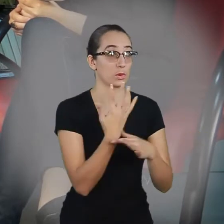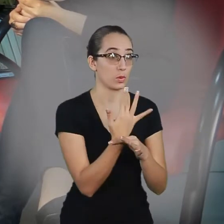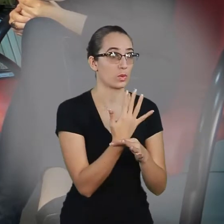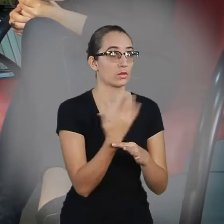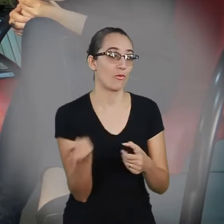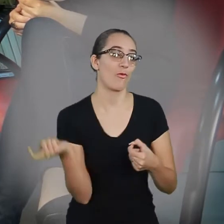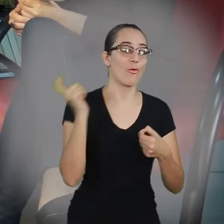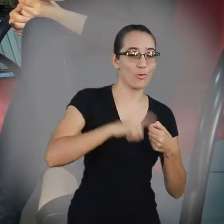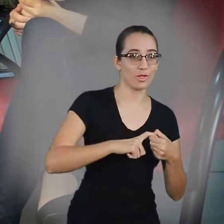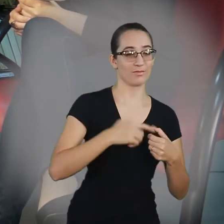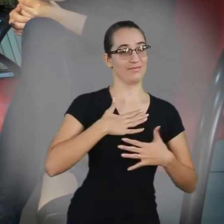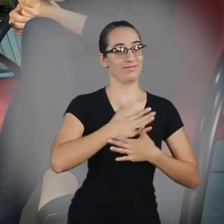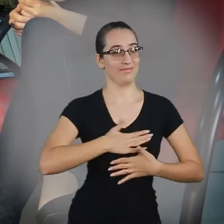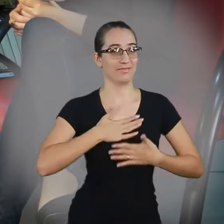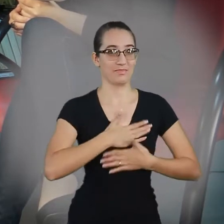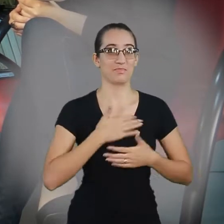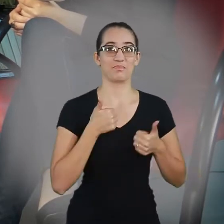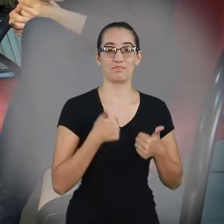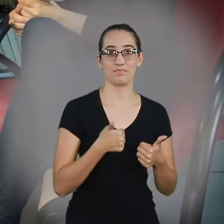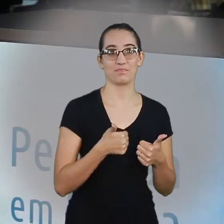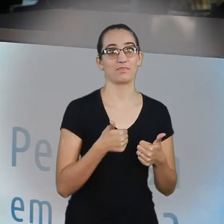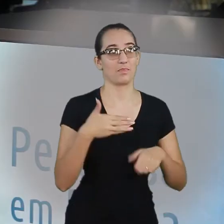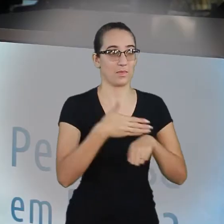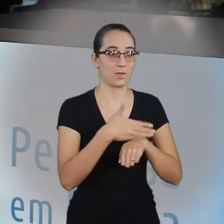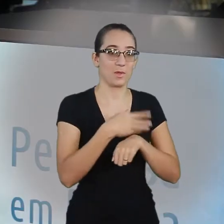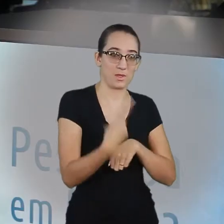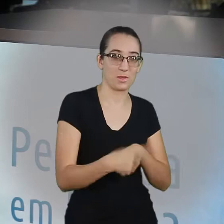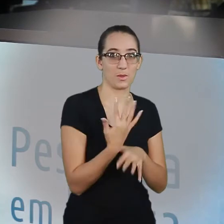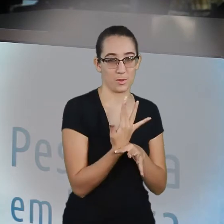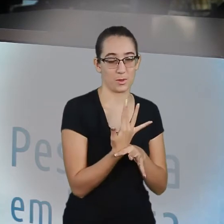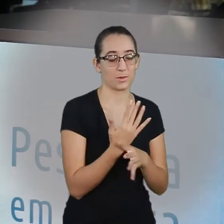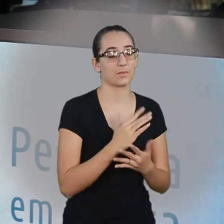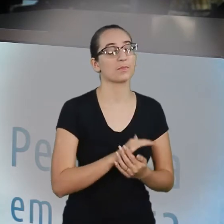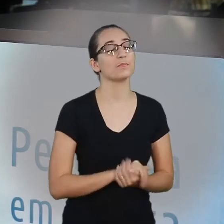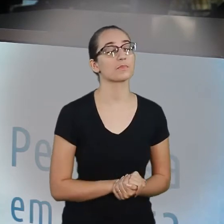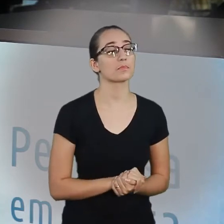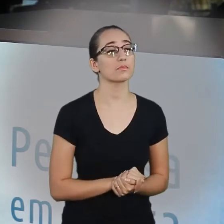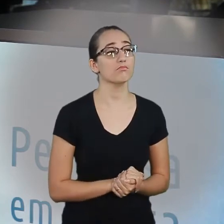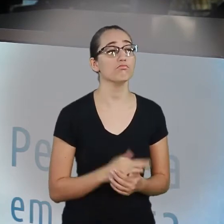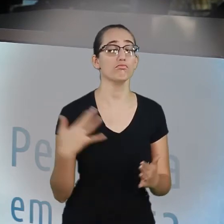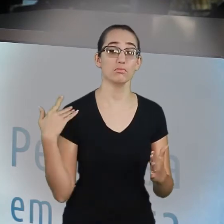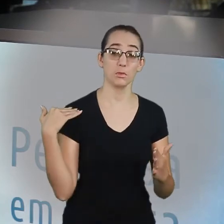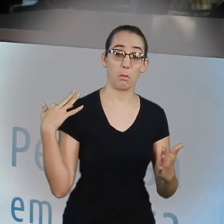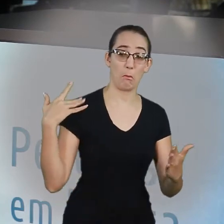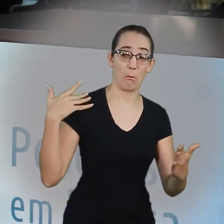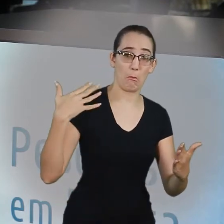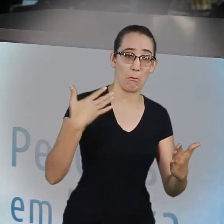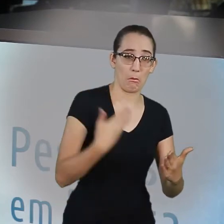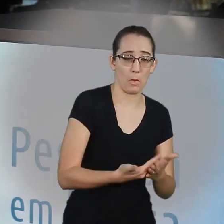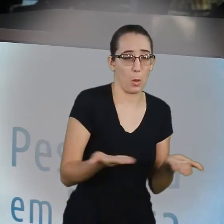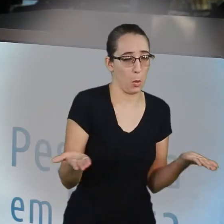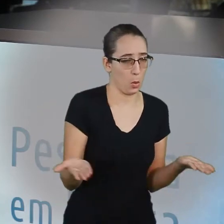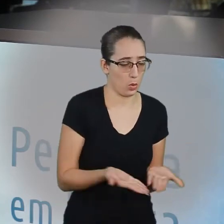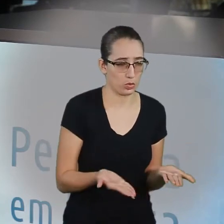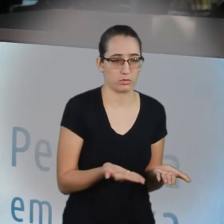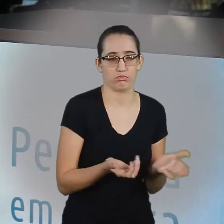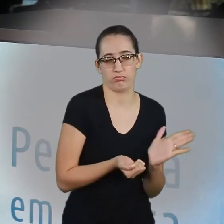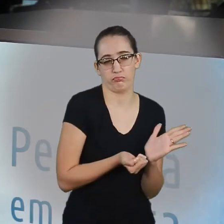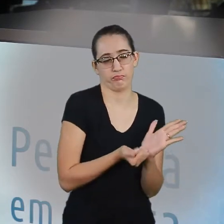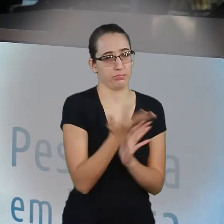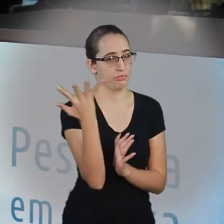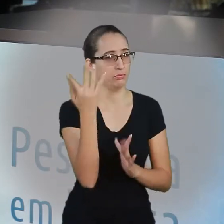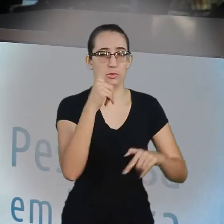muita satisfação, à Universidade Federal. Desde então eu tenho feito várias atividades